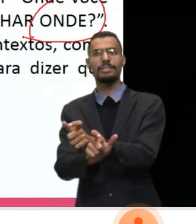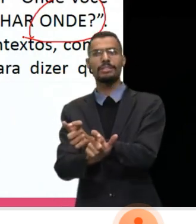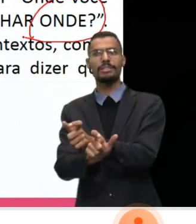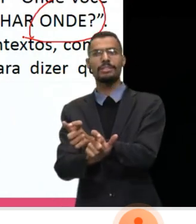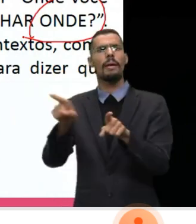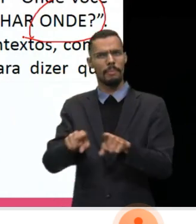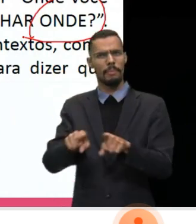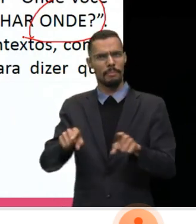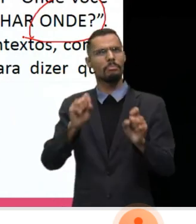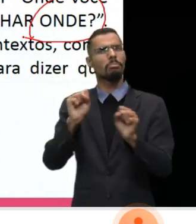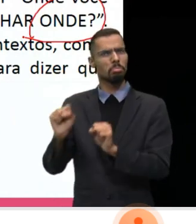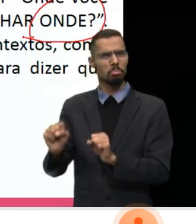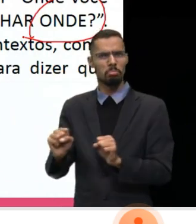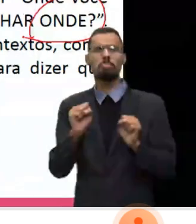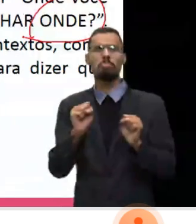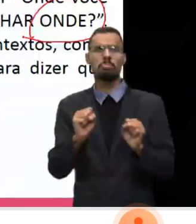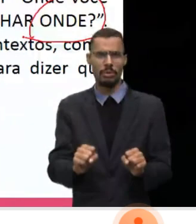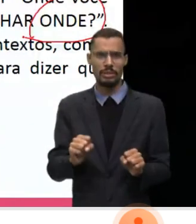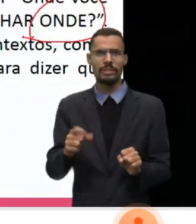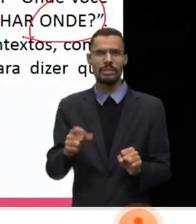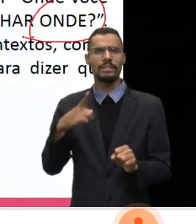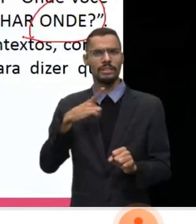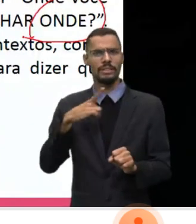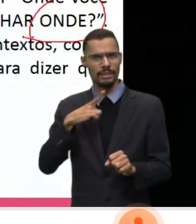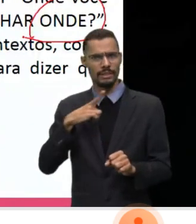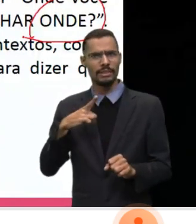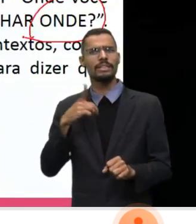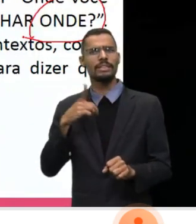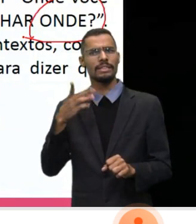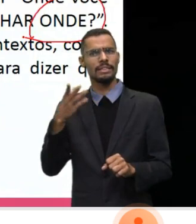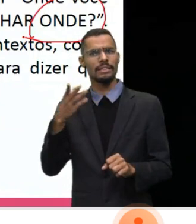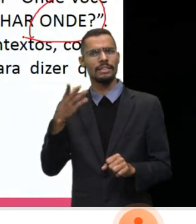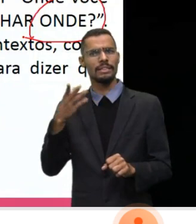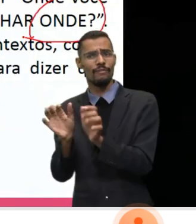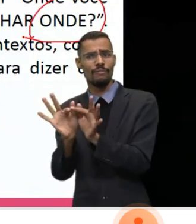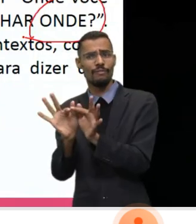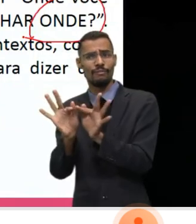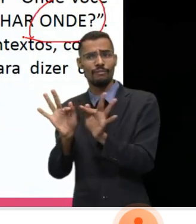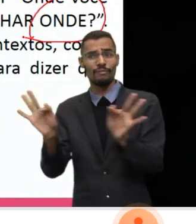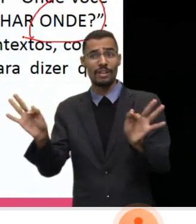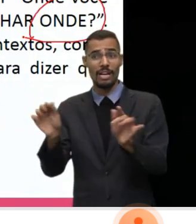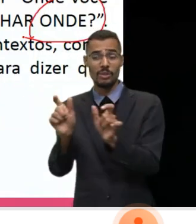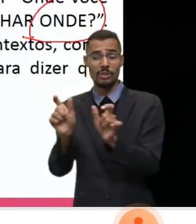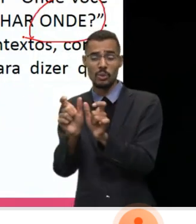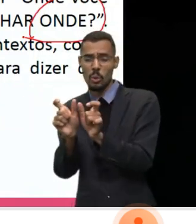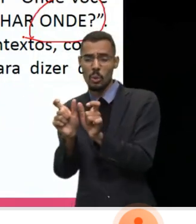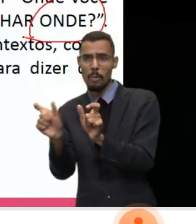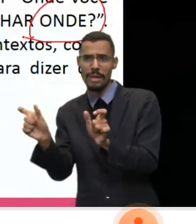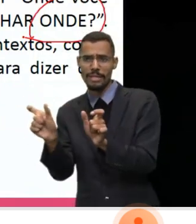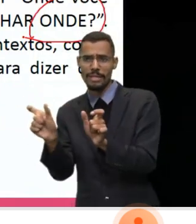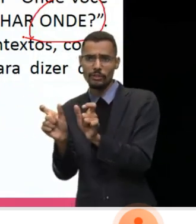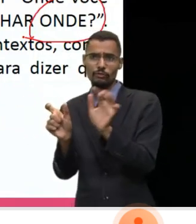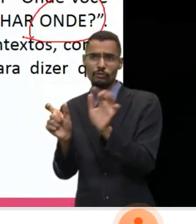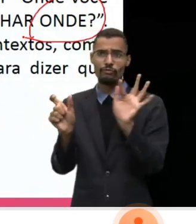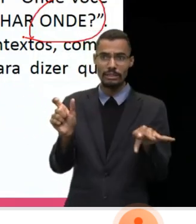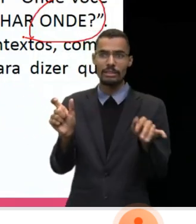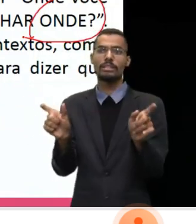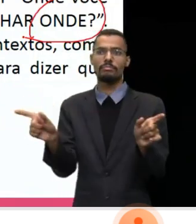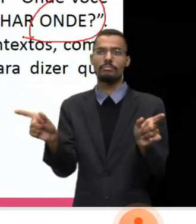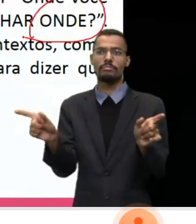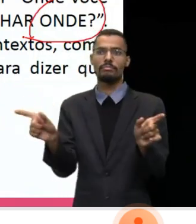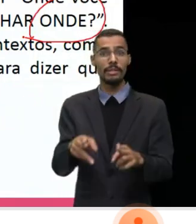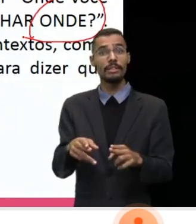também. Então, a gente coloca no começo da frase e depois no final da frase ele se repete.